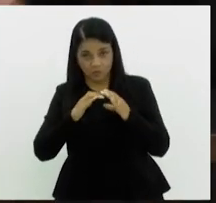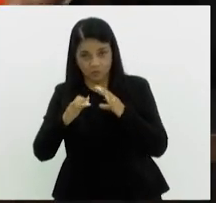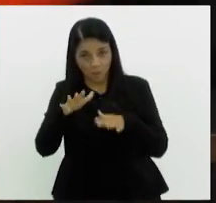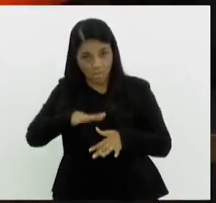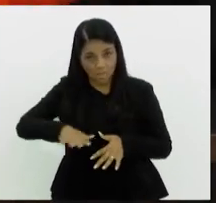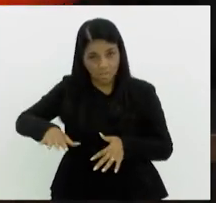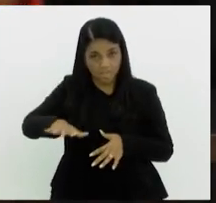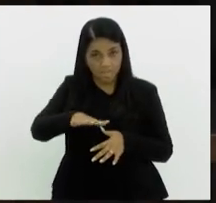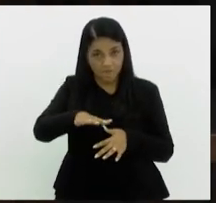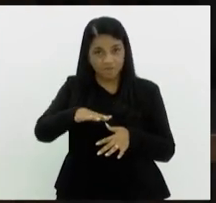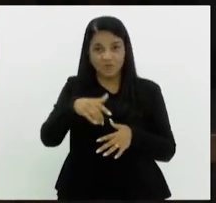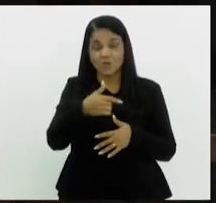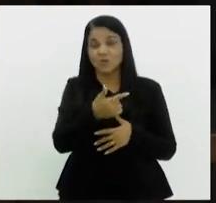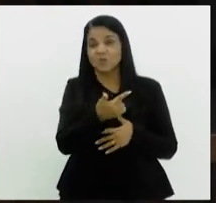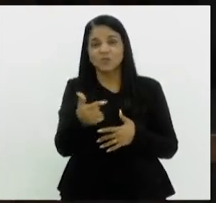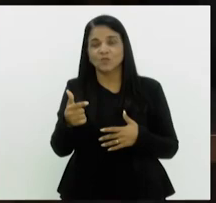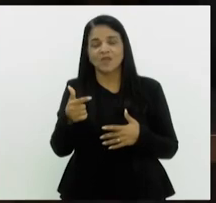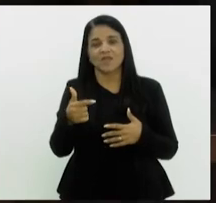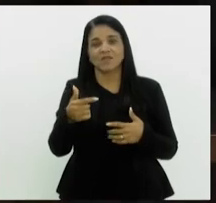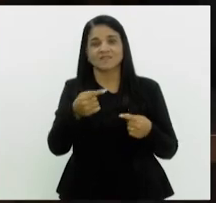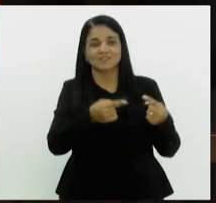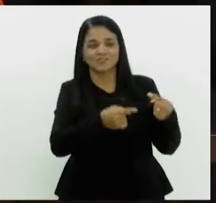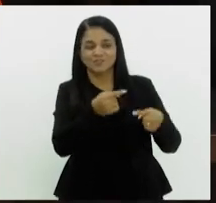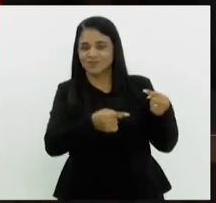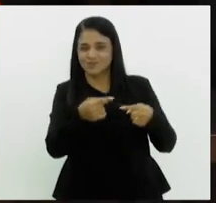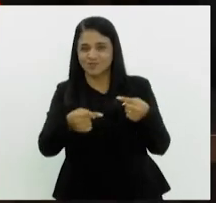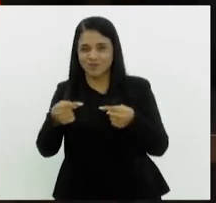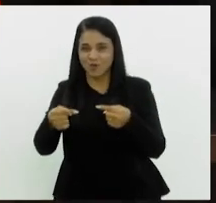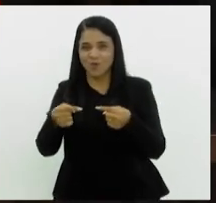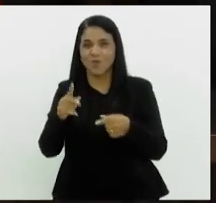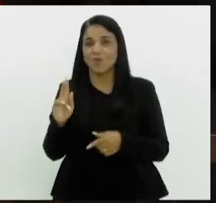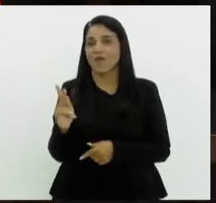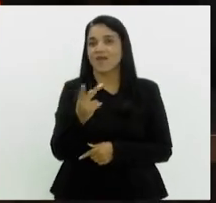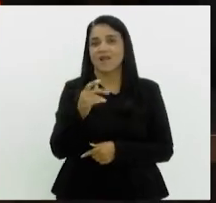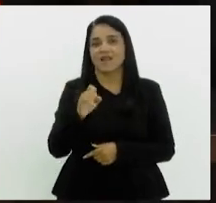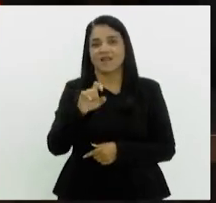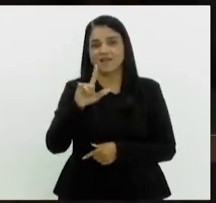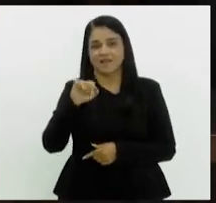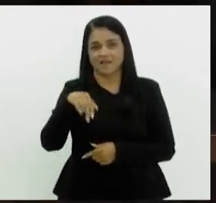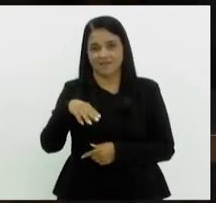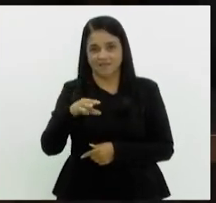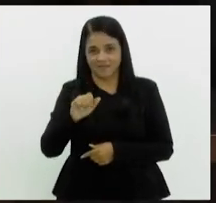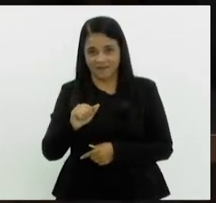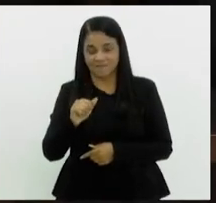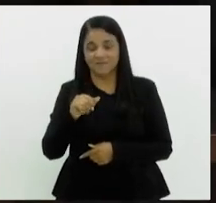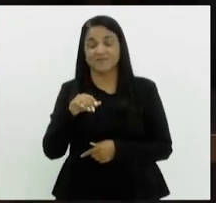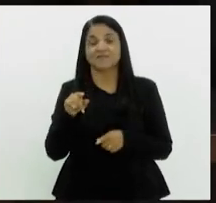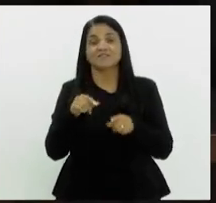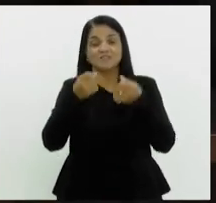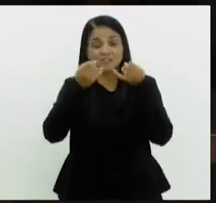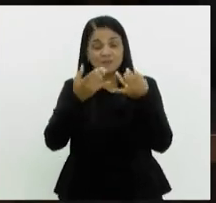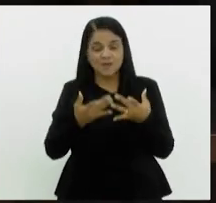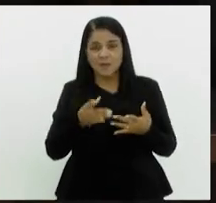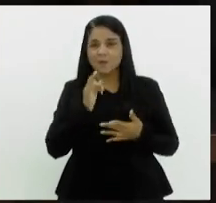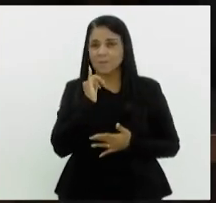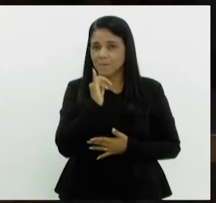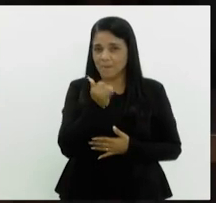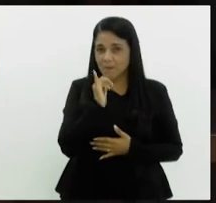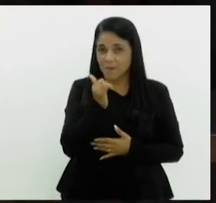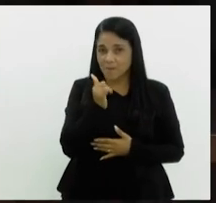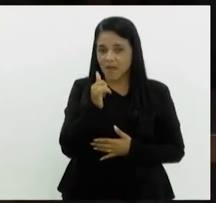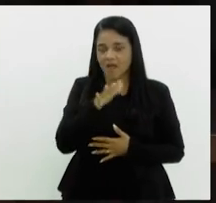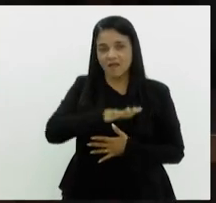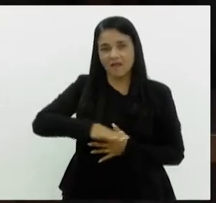gente não tem essas narrativas de pessoas como a Helena Teodoro contando e podendo ter um espaço de